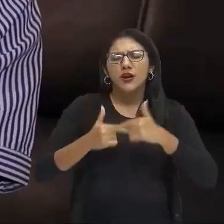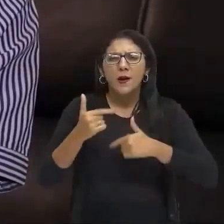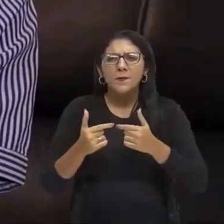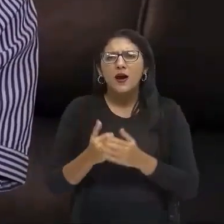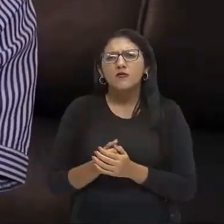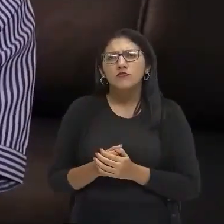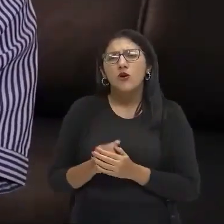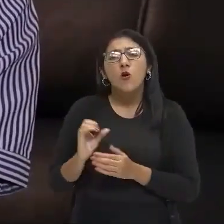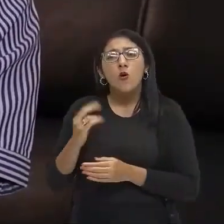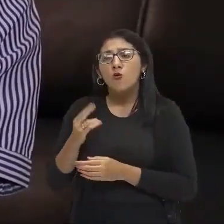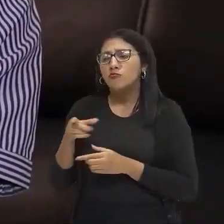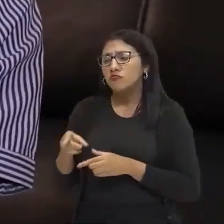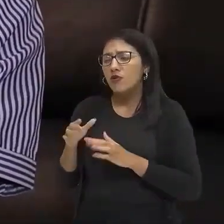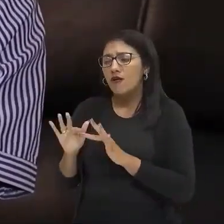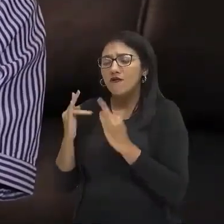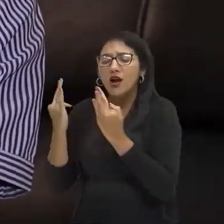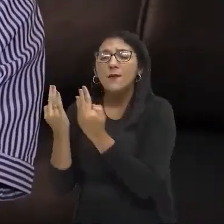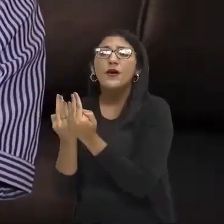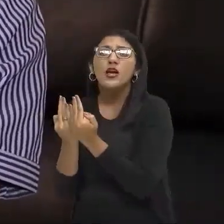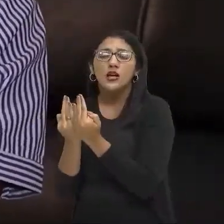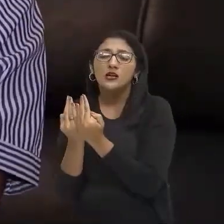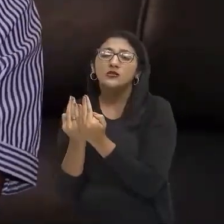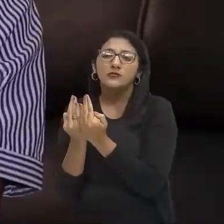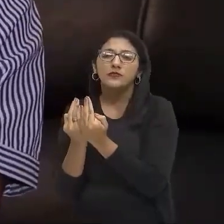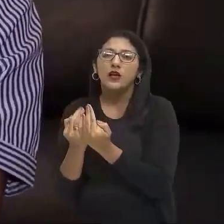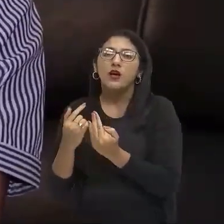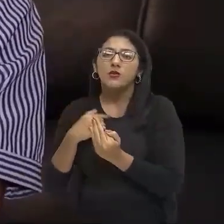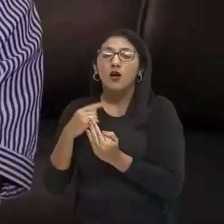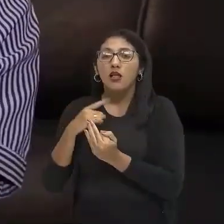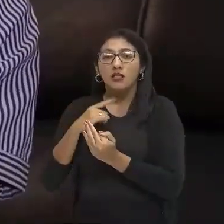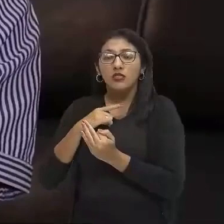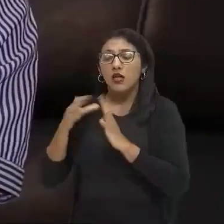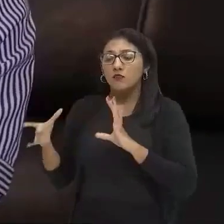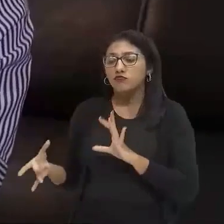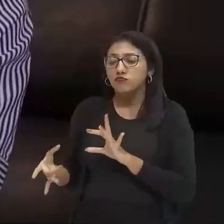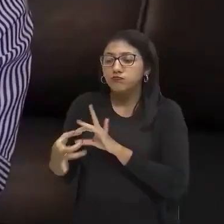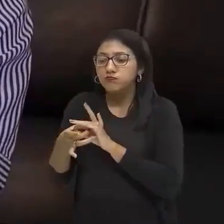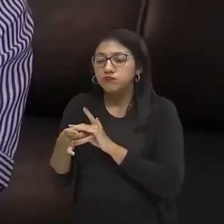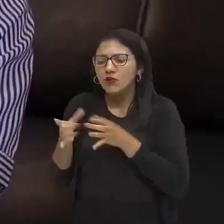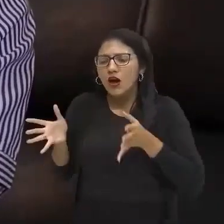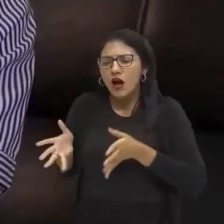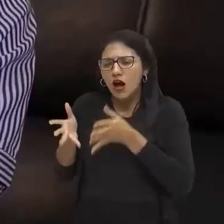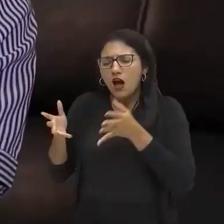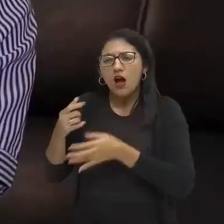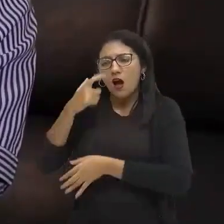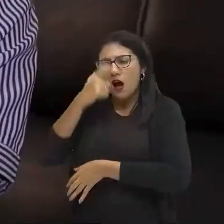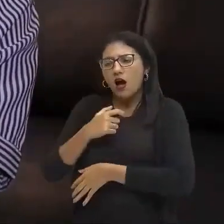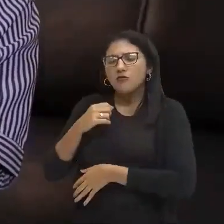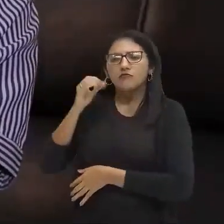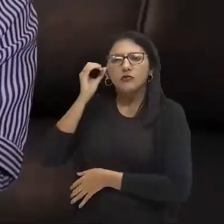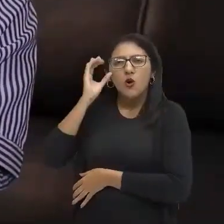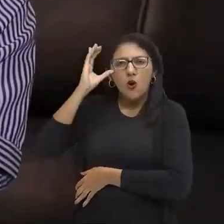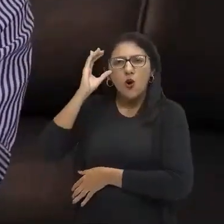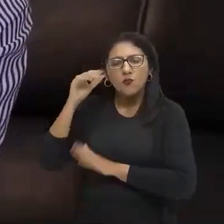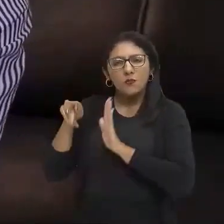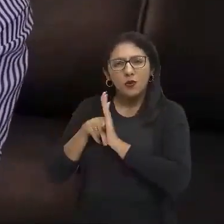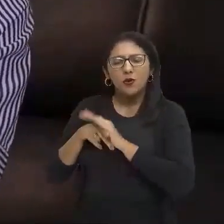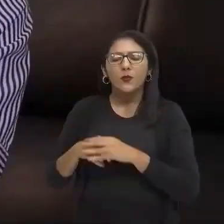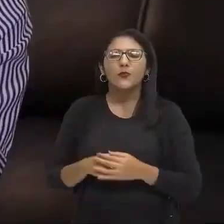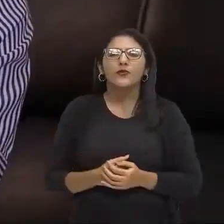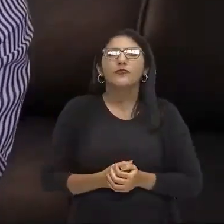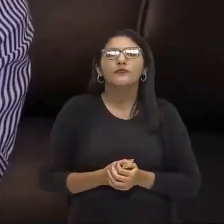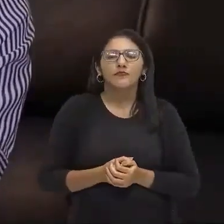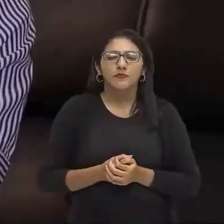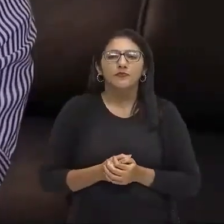seja diante da sua própria família, em que você complementa e que você ajuda com os seus conhecimentos. Quando a gente